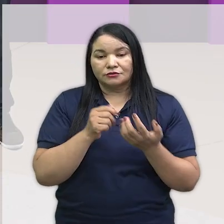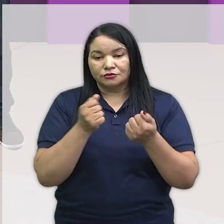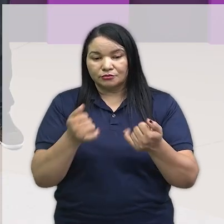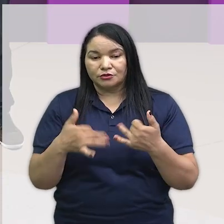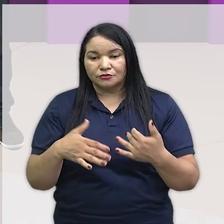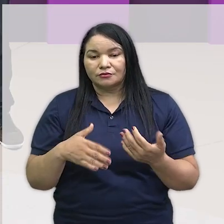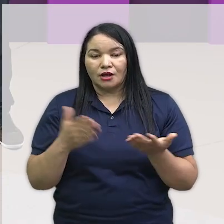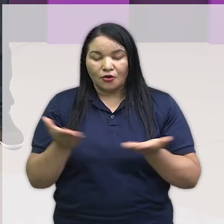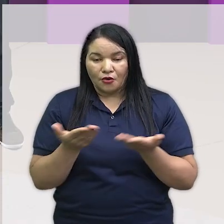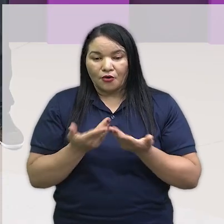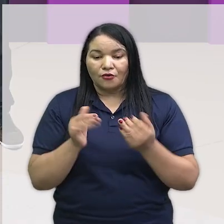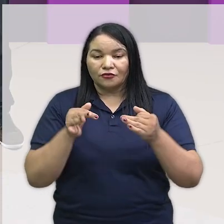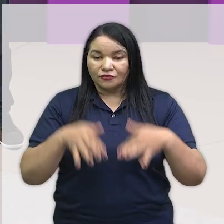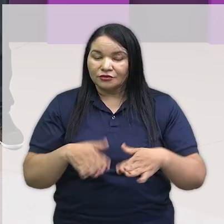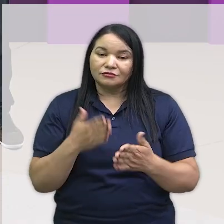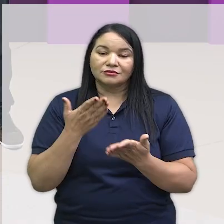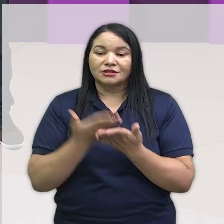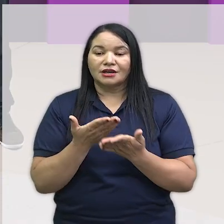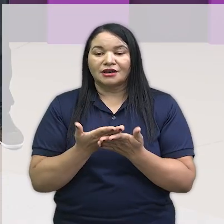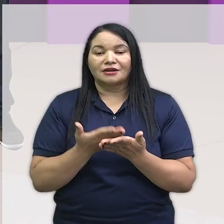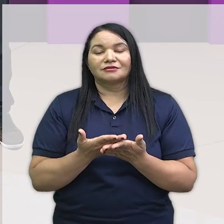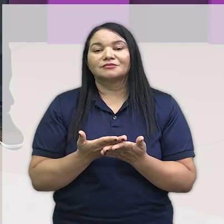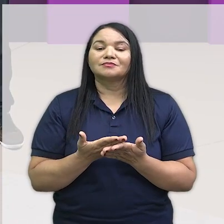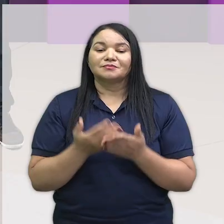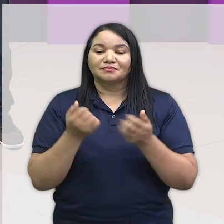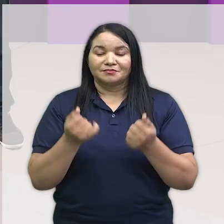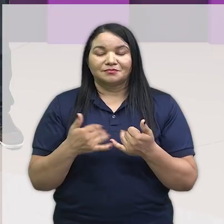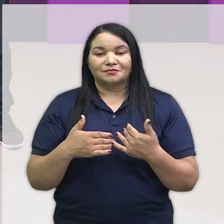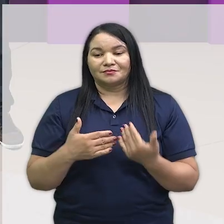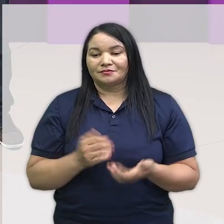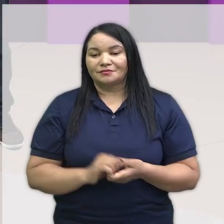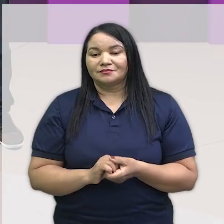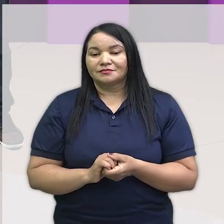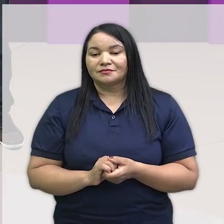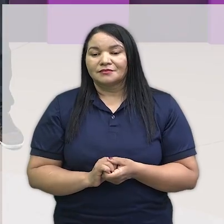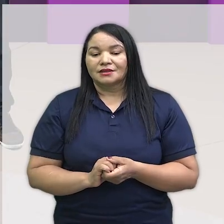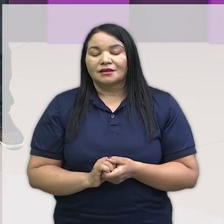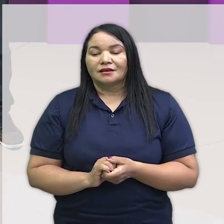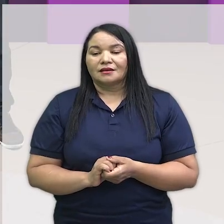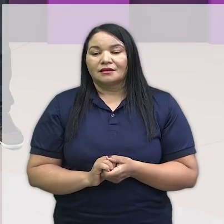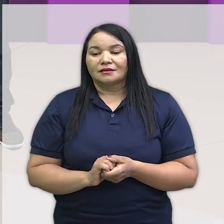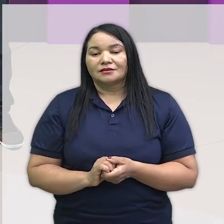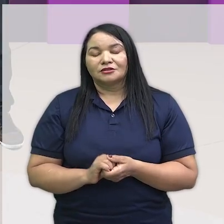uma PG, tá bom? Chegamos ao fim da nossa aula, então era isso que eu tinha para apresentar para